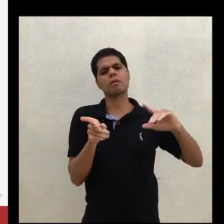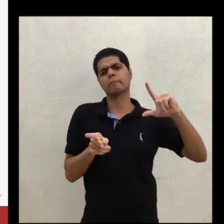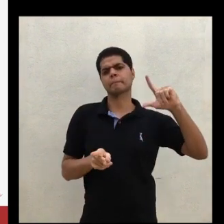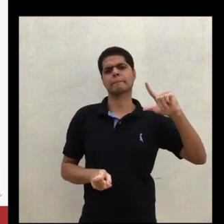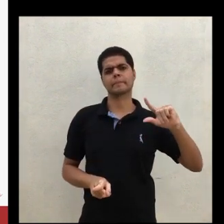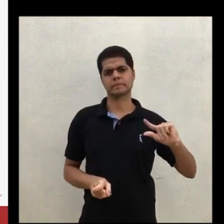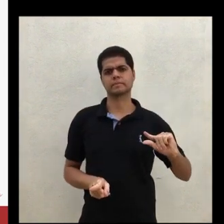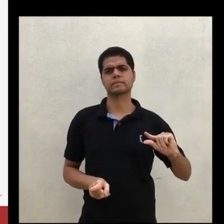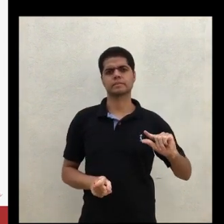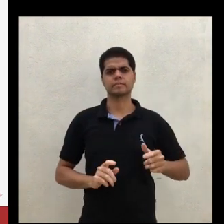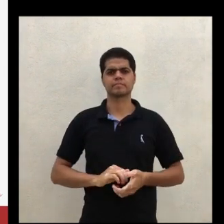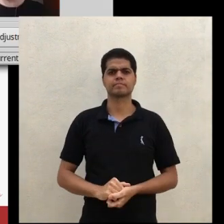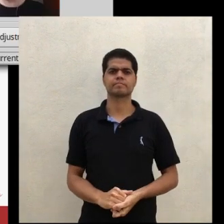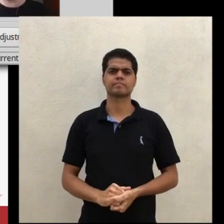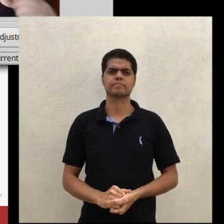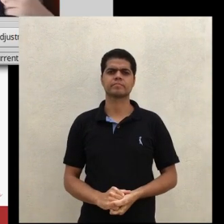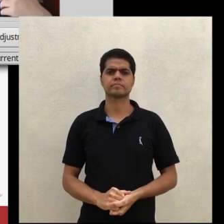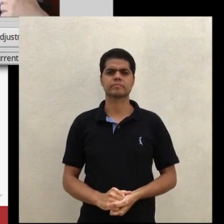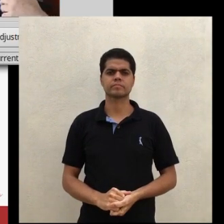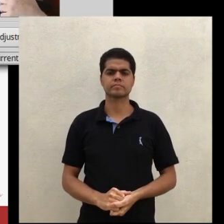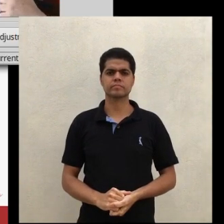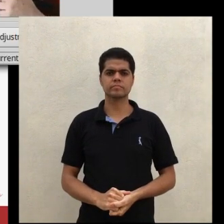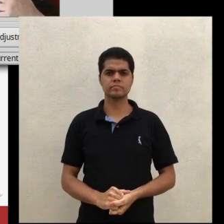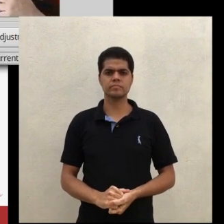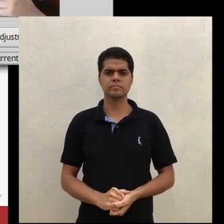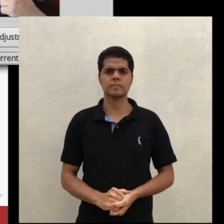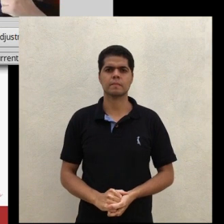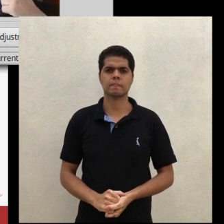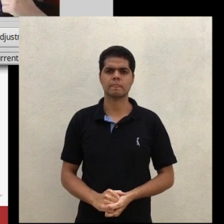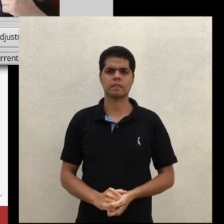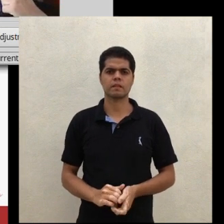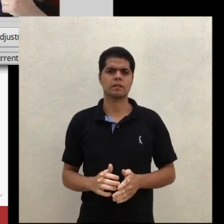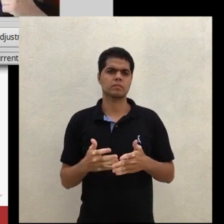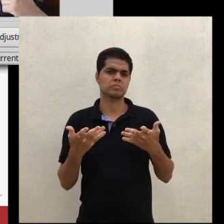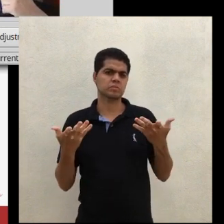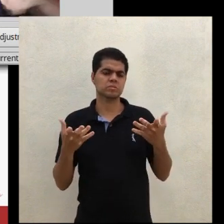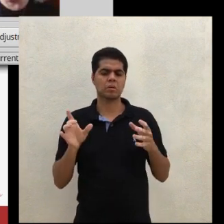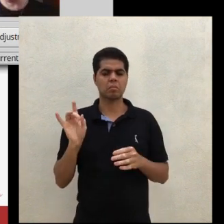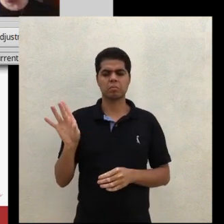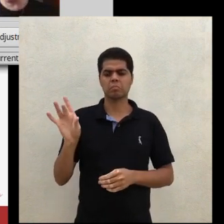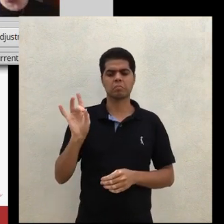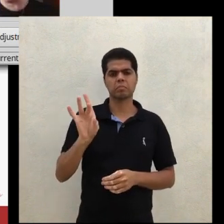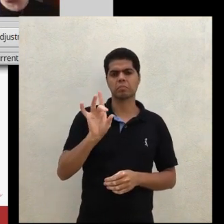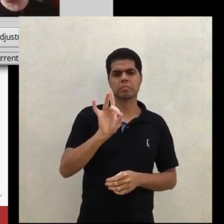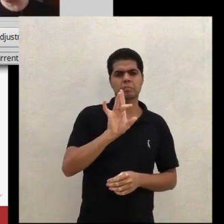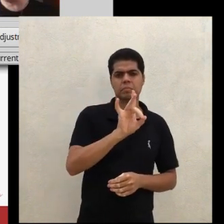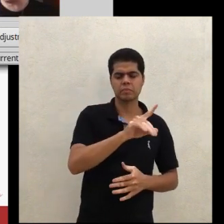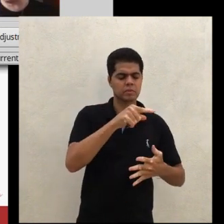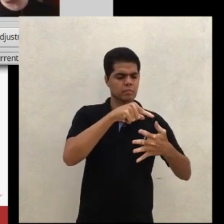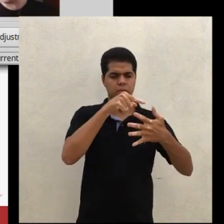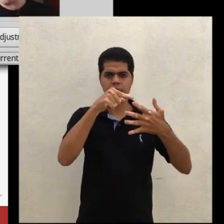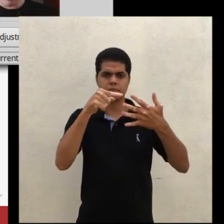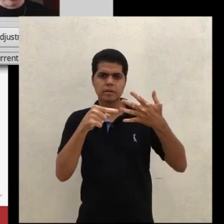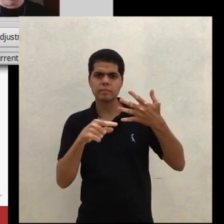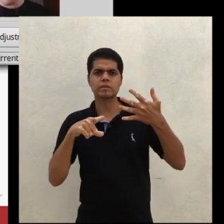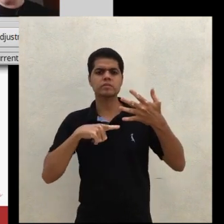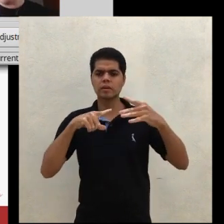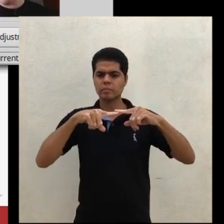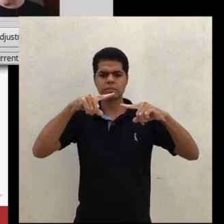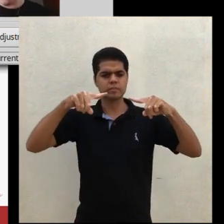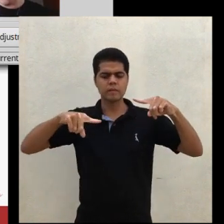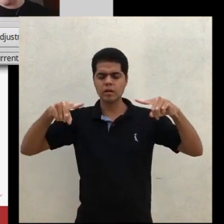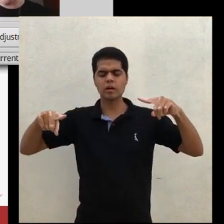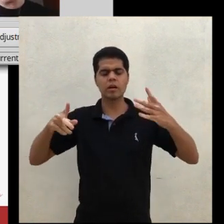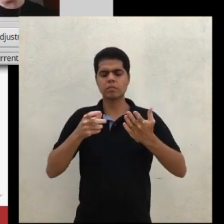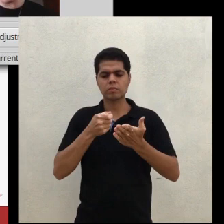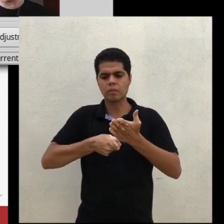Então, cada elemento de um conjunto fuzzy, ele tem um grau de pertinência, tá? Ou um grau de inclusão. Deixa eu tirar minha cara aqui, fica